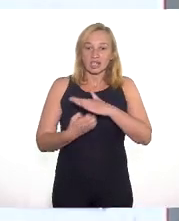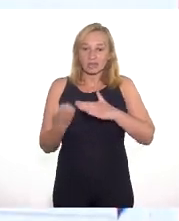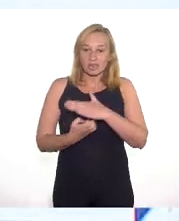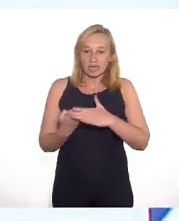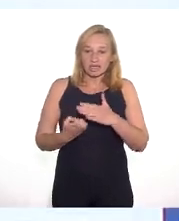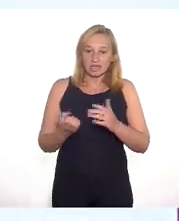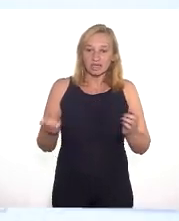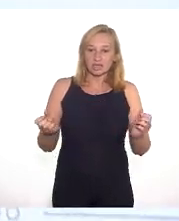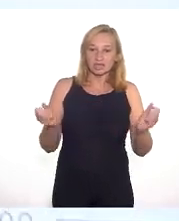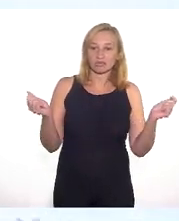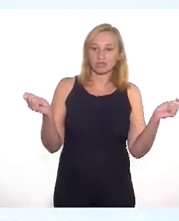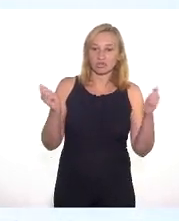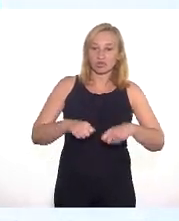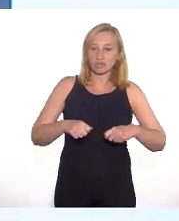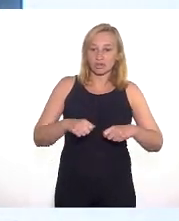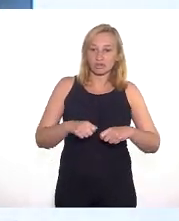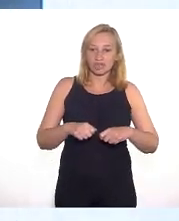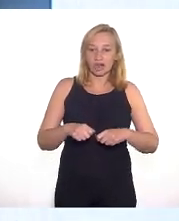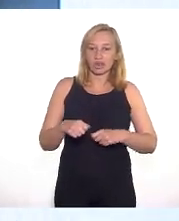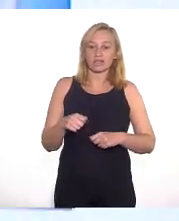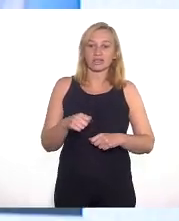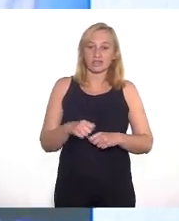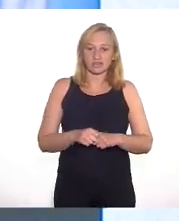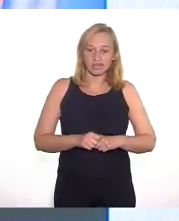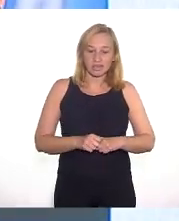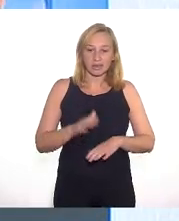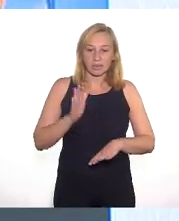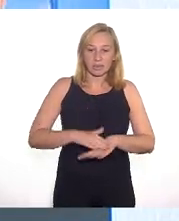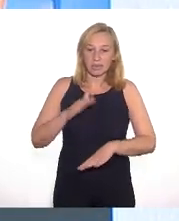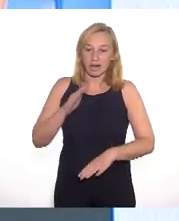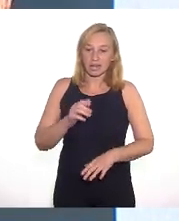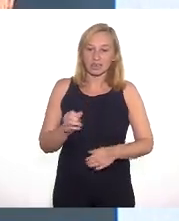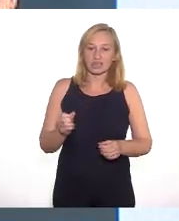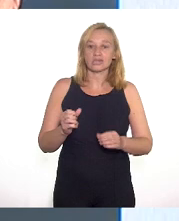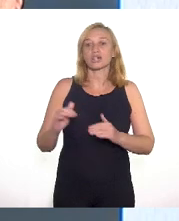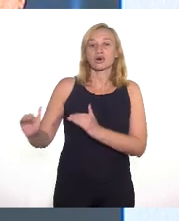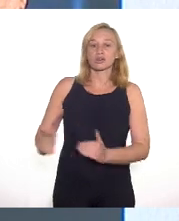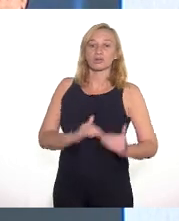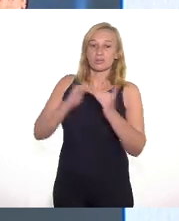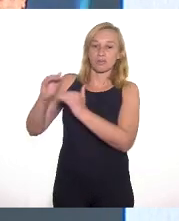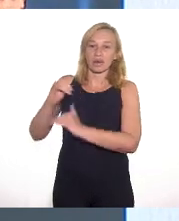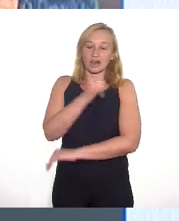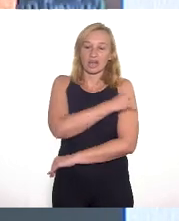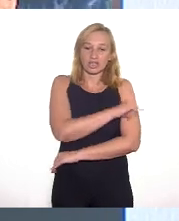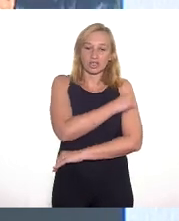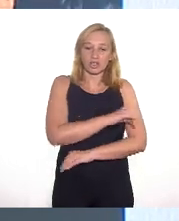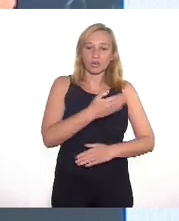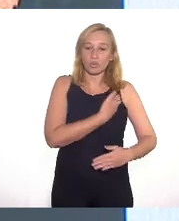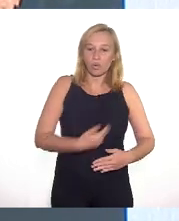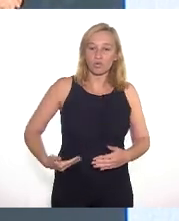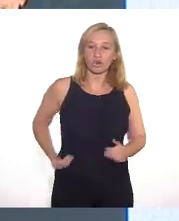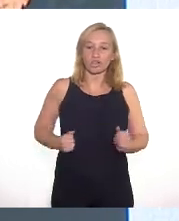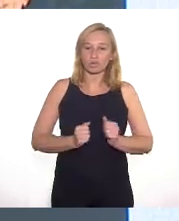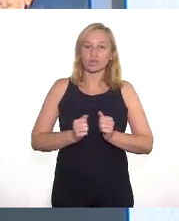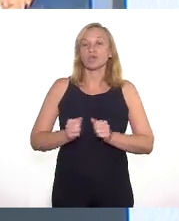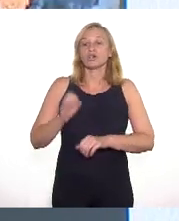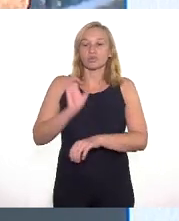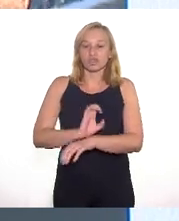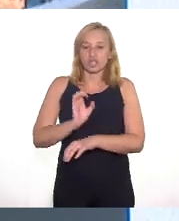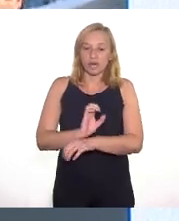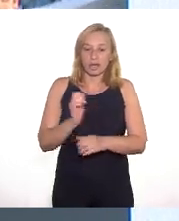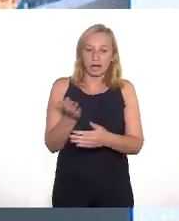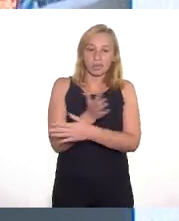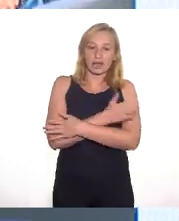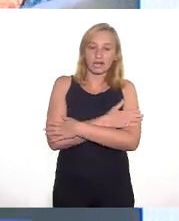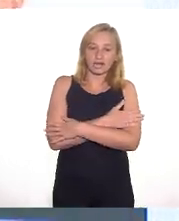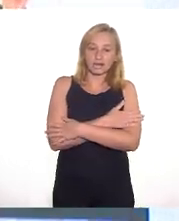as dificuldades. Acesse o site e saiba mais. Supera RJ é o governo do estado abraçando quem